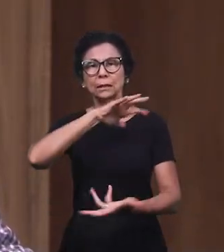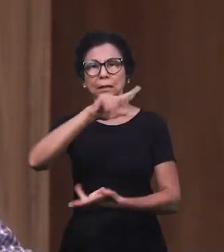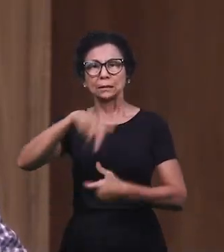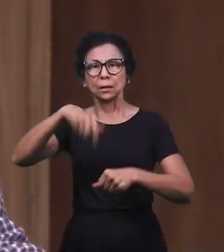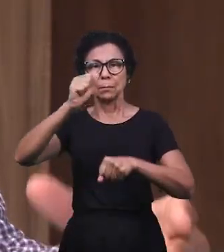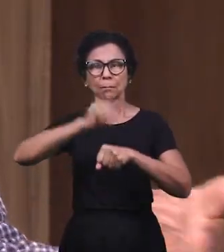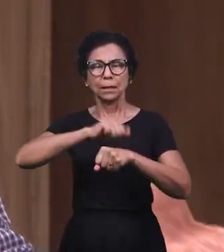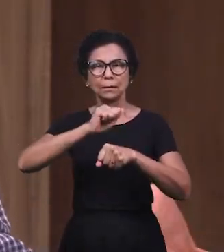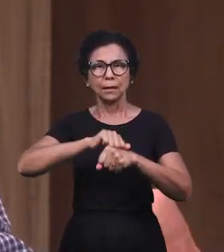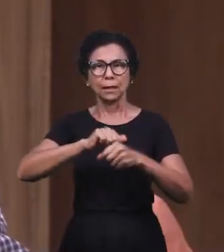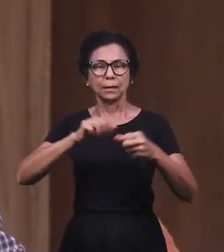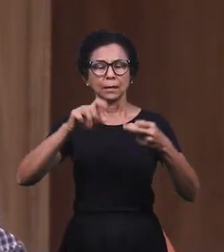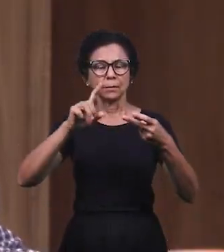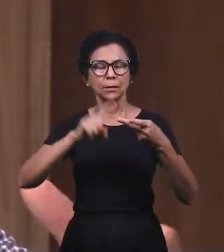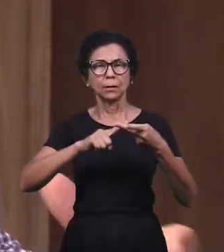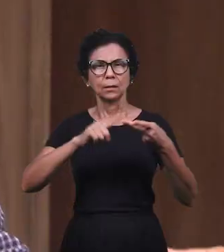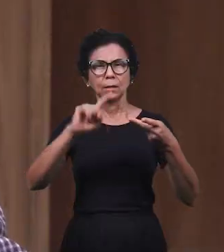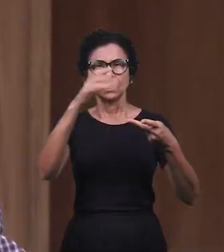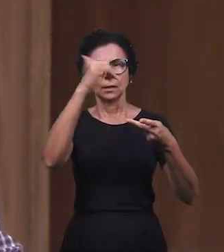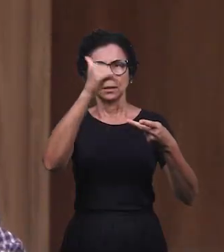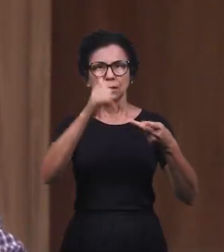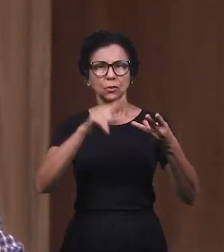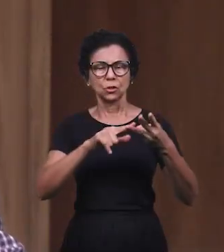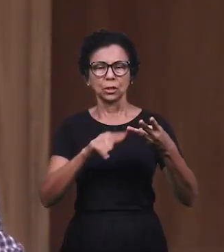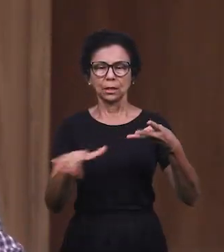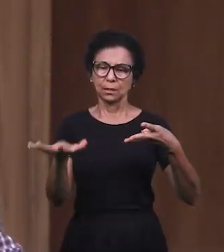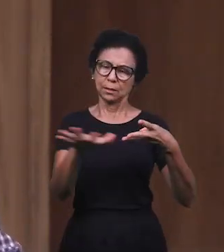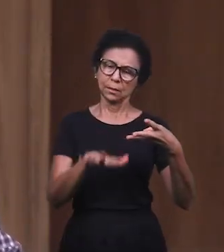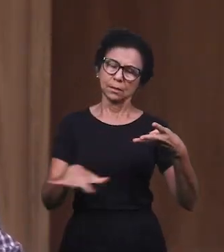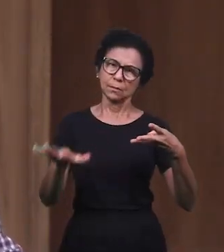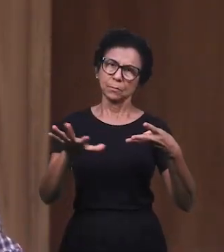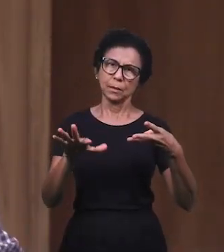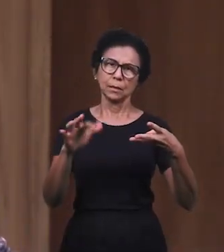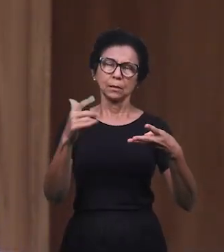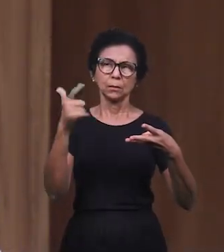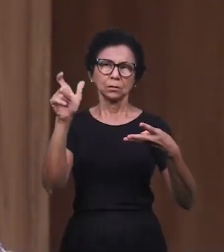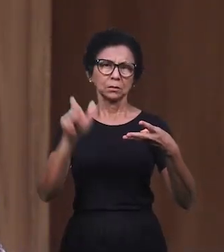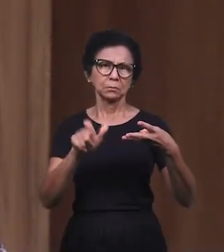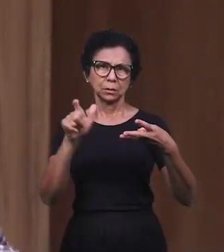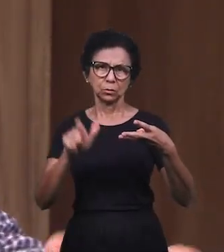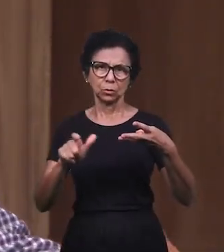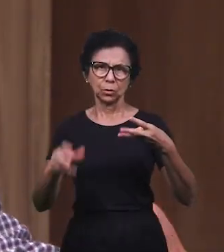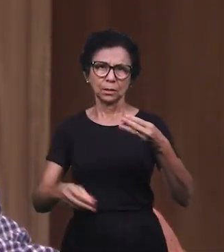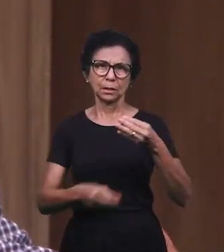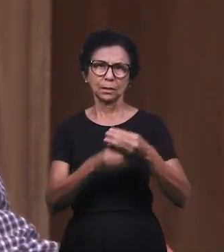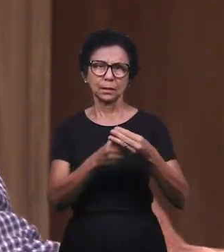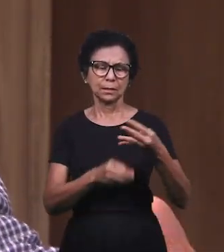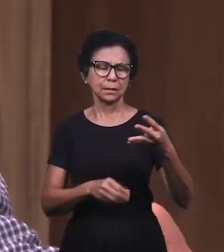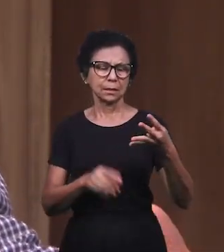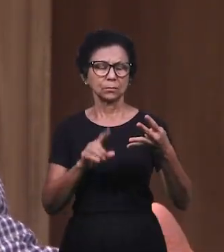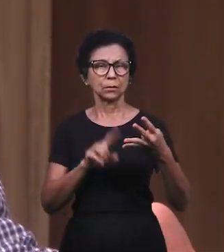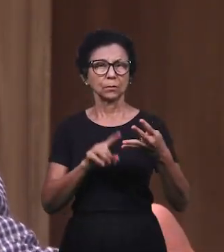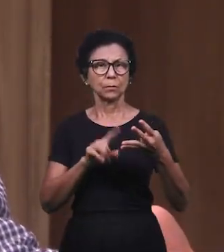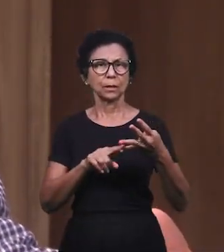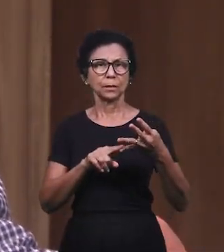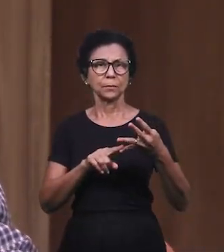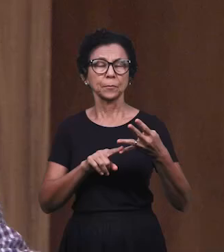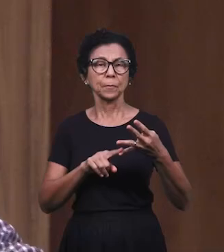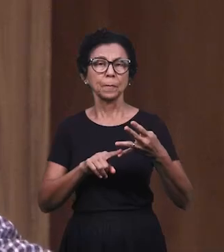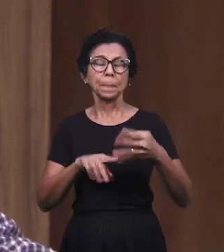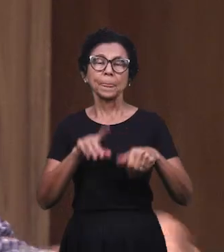espaço. E alguns acrescentam ainda outros 2 elementos, que é o tempo e as leis